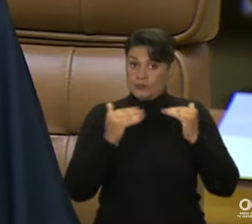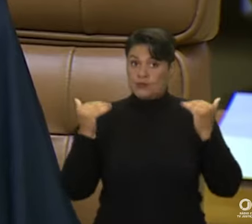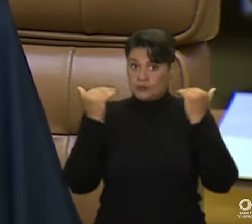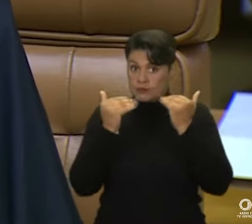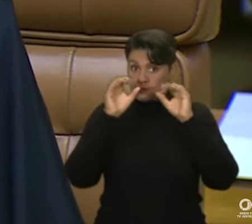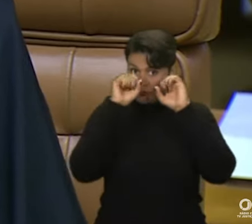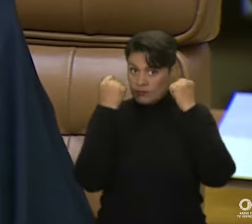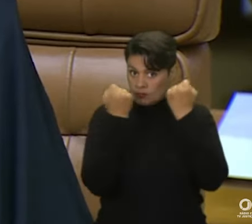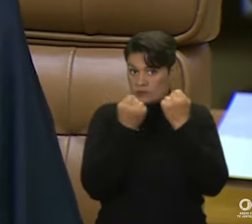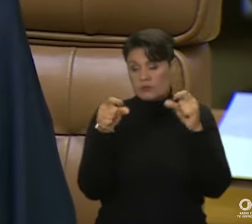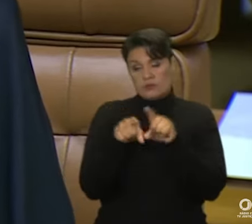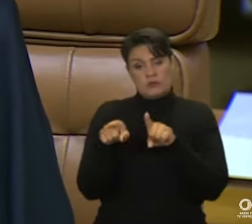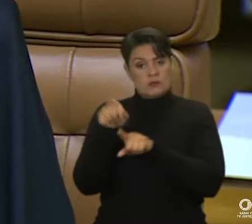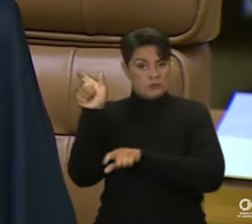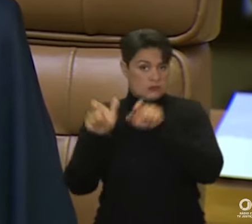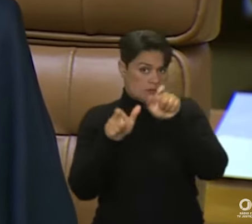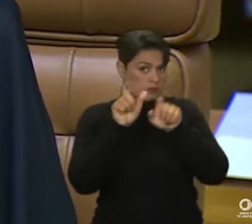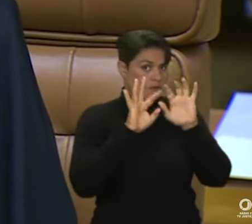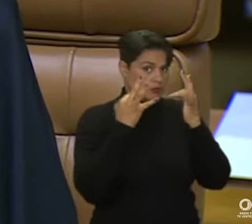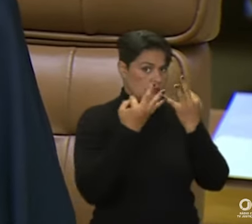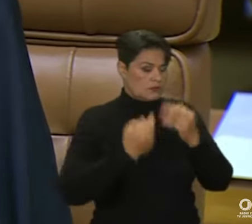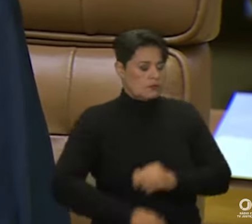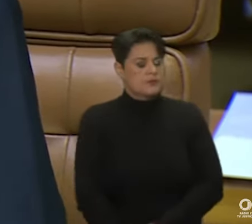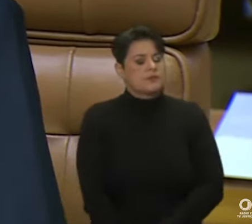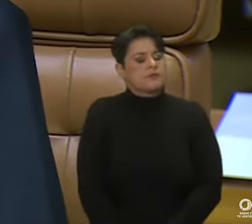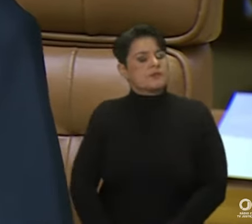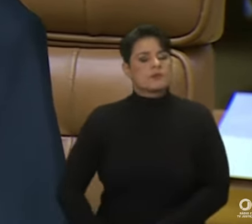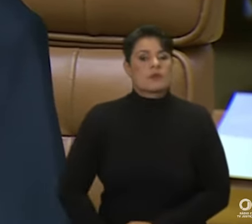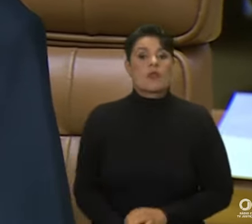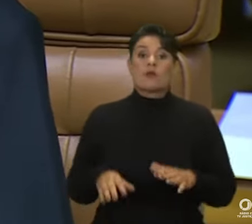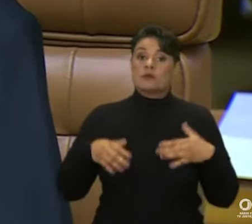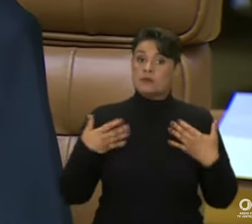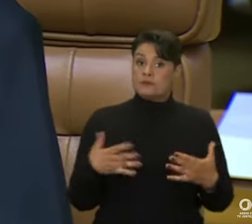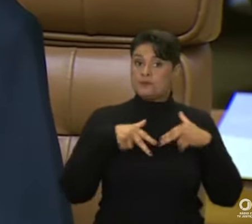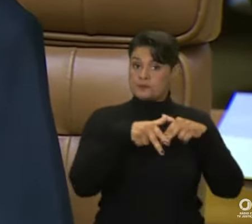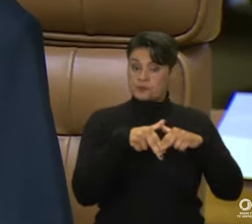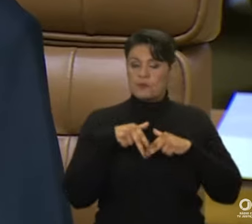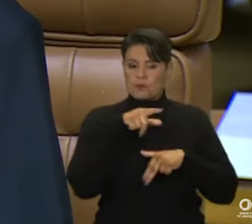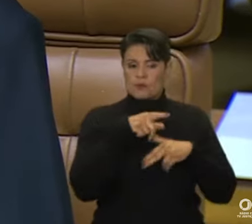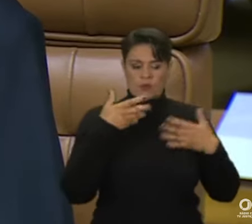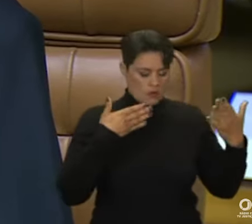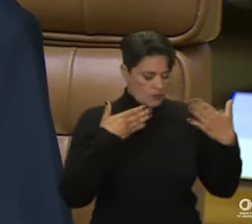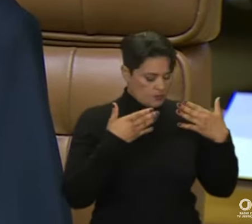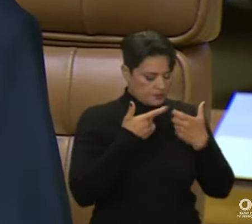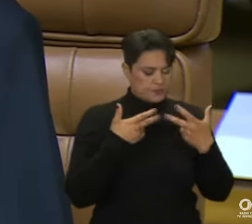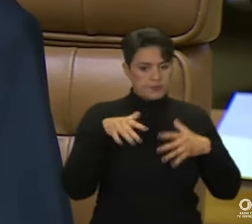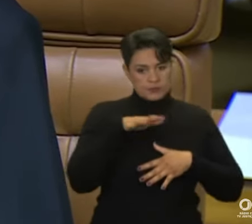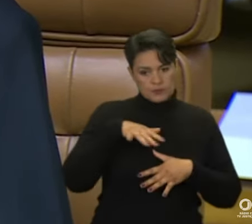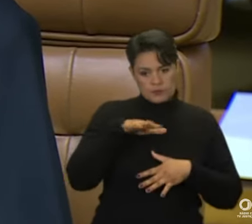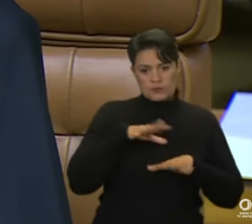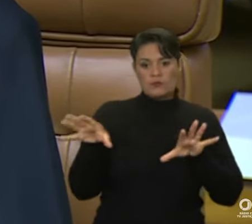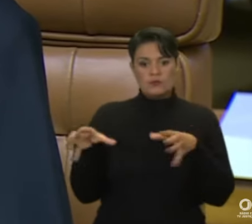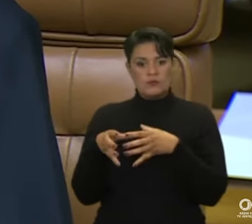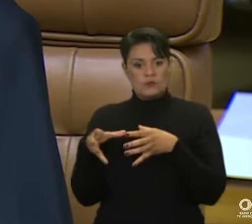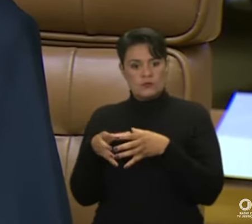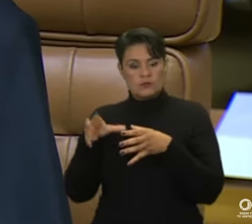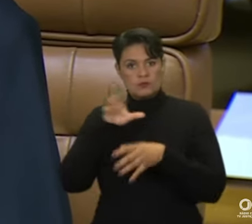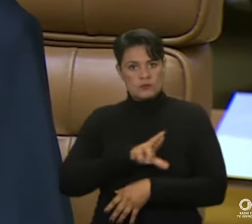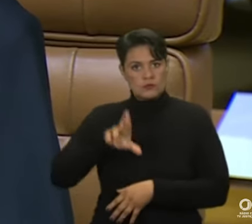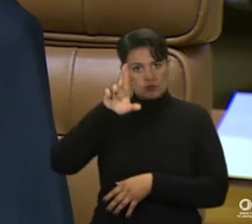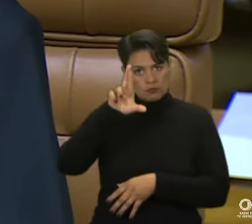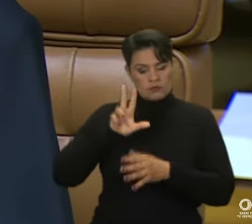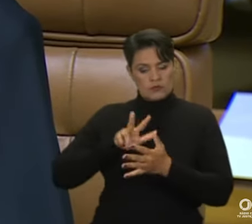familiares. A partir de conversas associadas a servidores do tribunal, setores críticos à atuação do